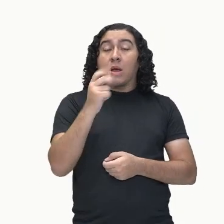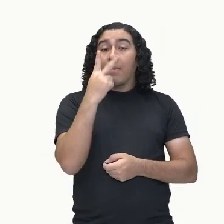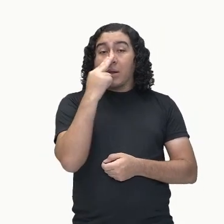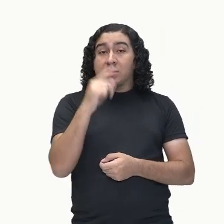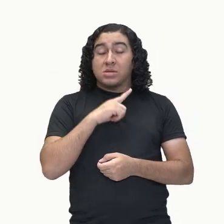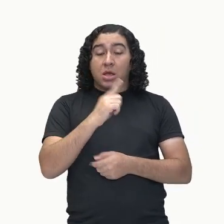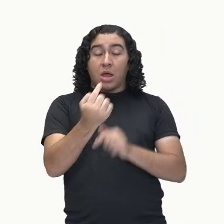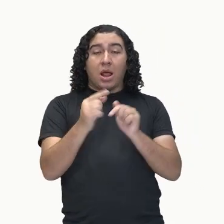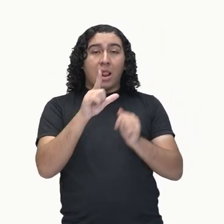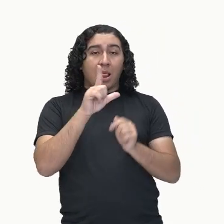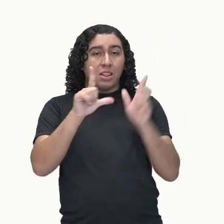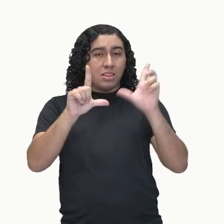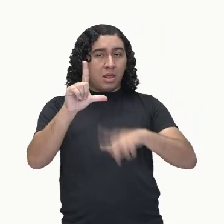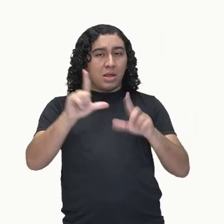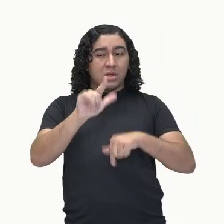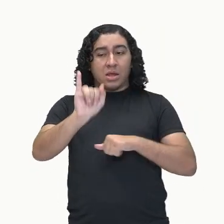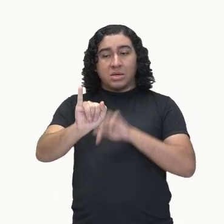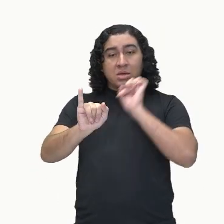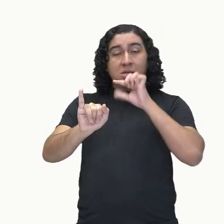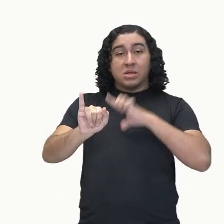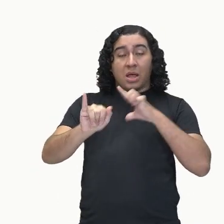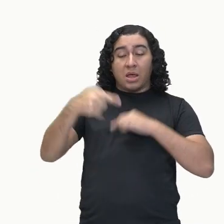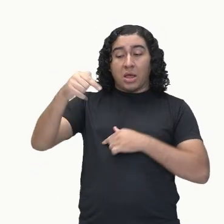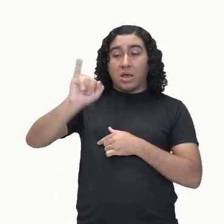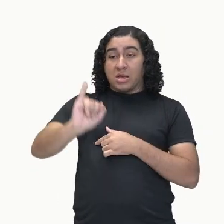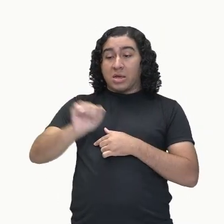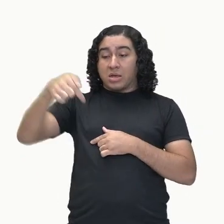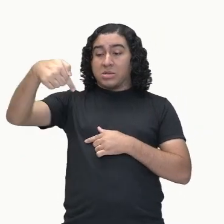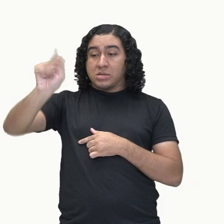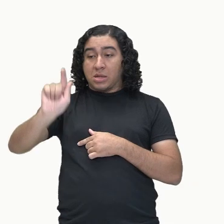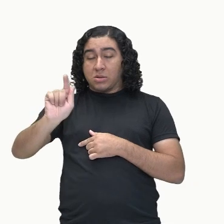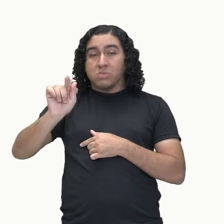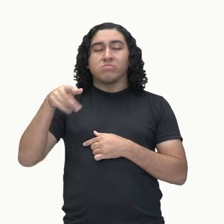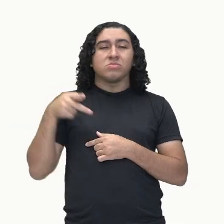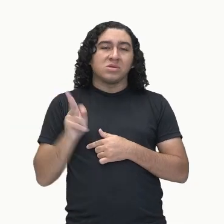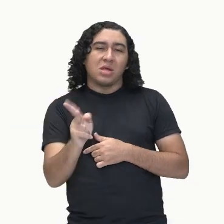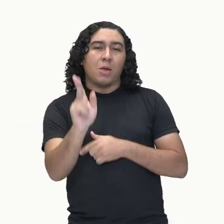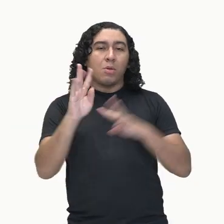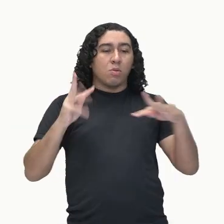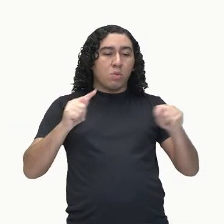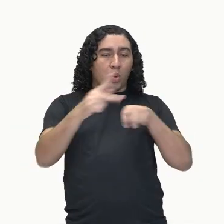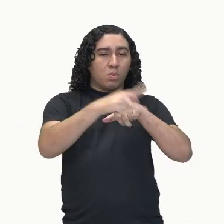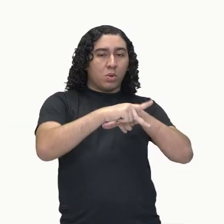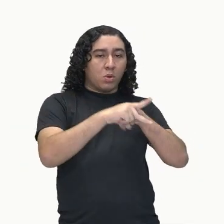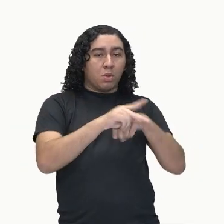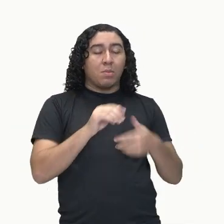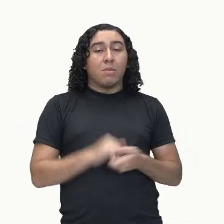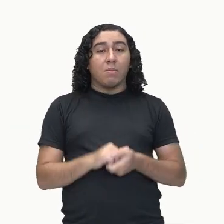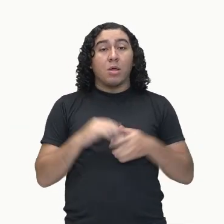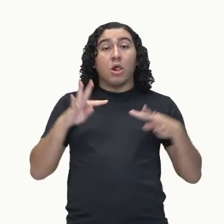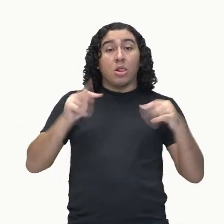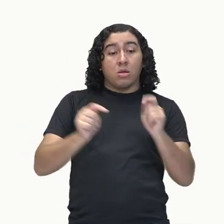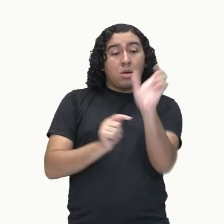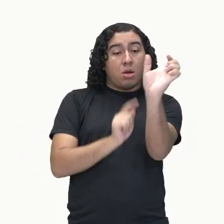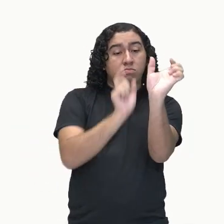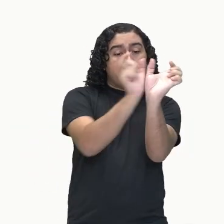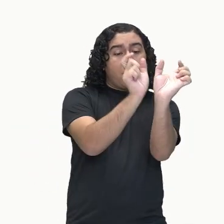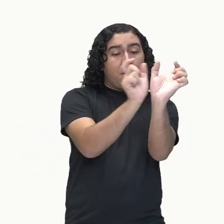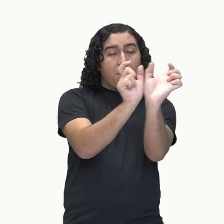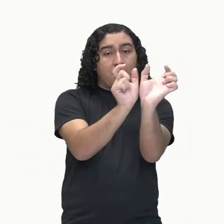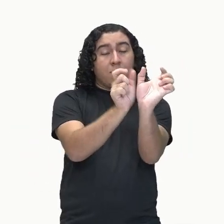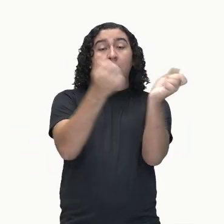assento em todos os pronomes pessoais né a mesma desinência vai servir para os verbos